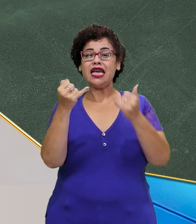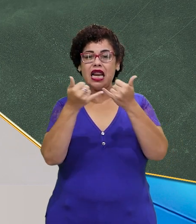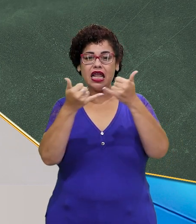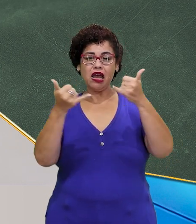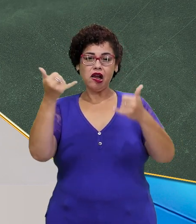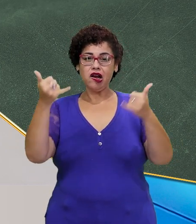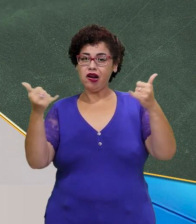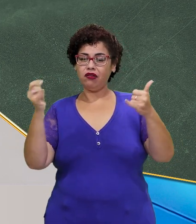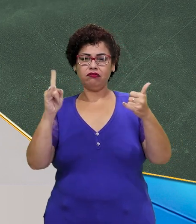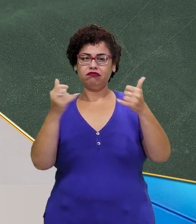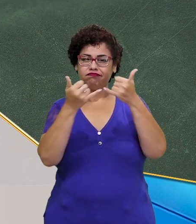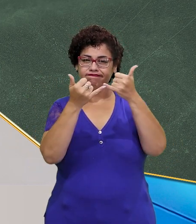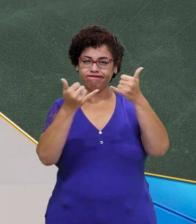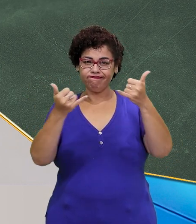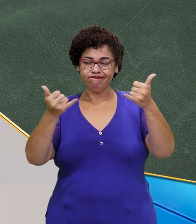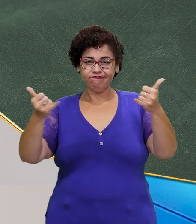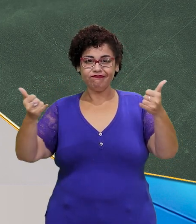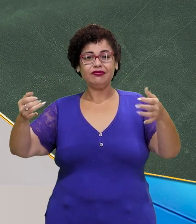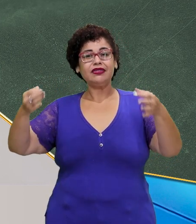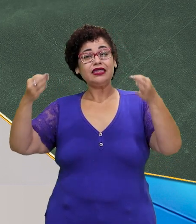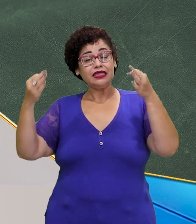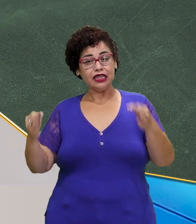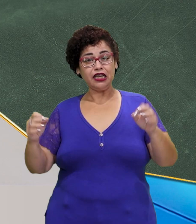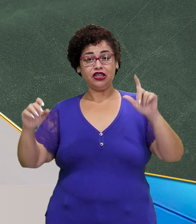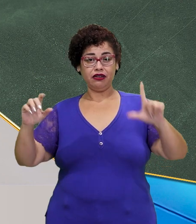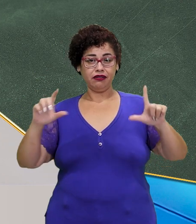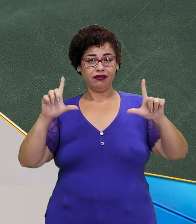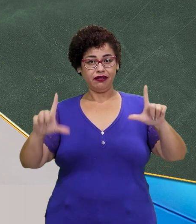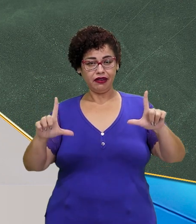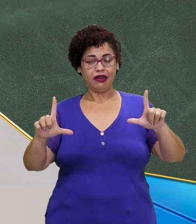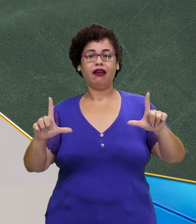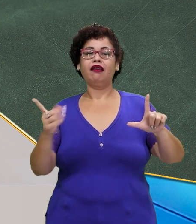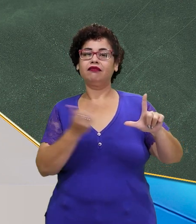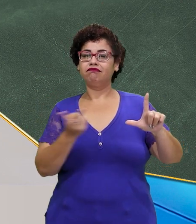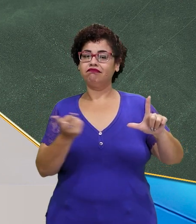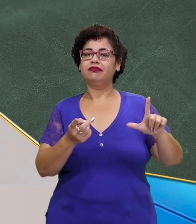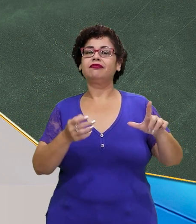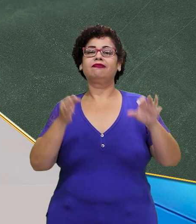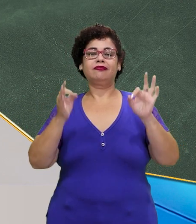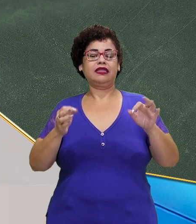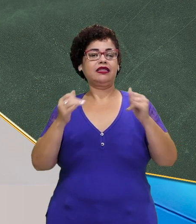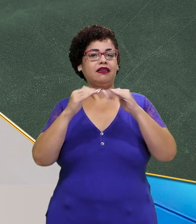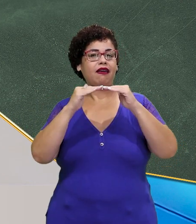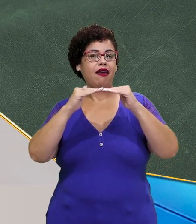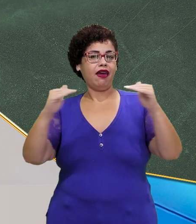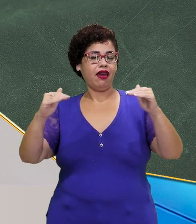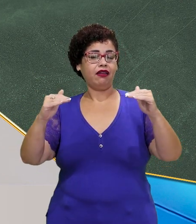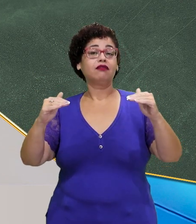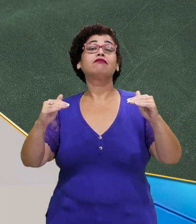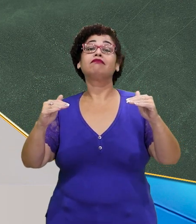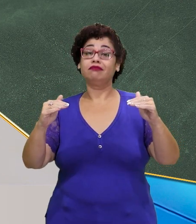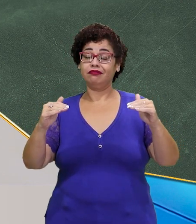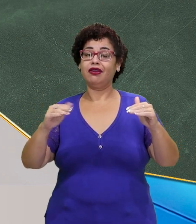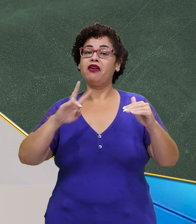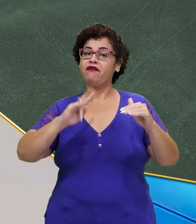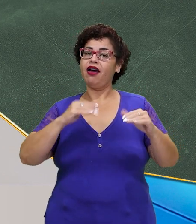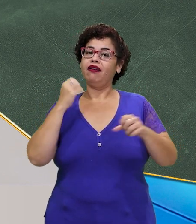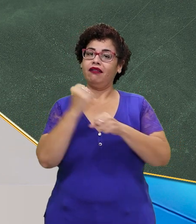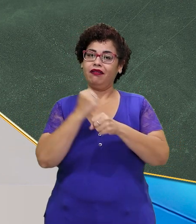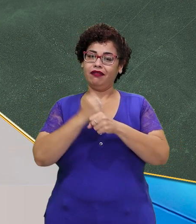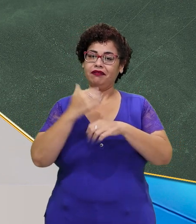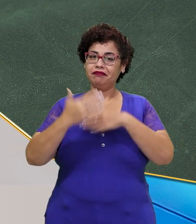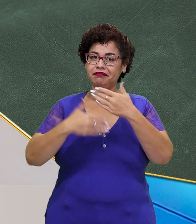seguem o mesmo alinhamento das laterais do esquadro, o alinhamento está reto. Logo, as bases das paredes